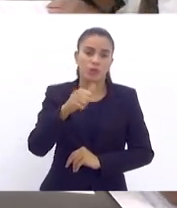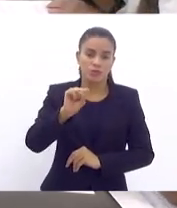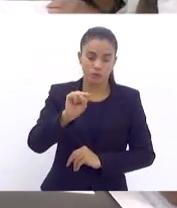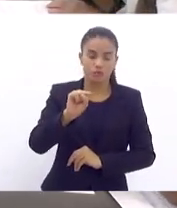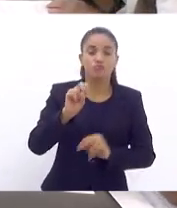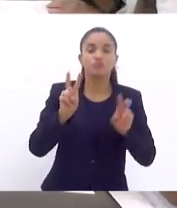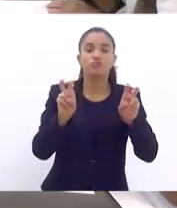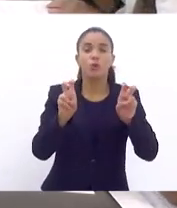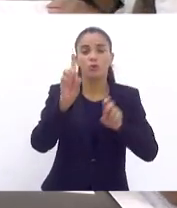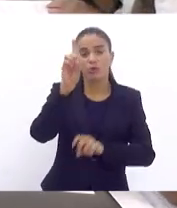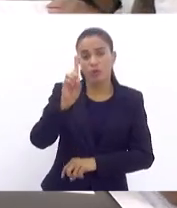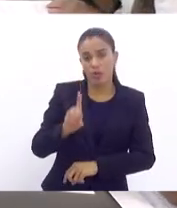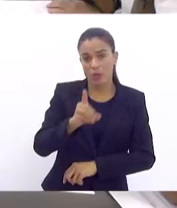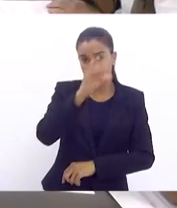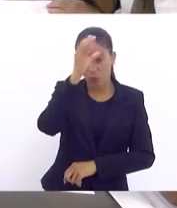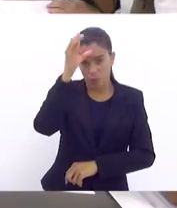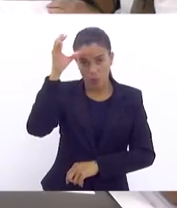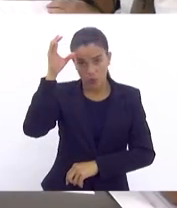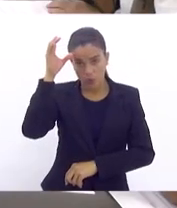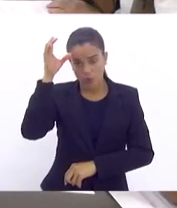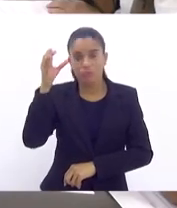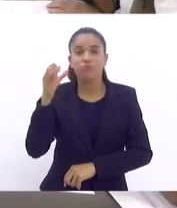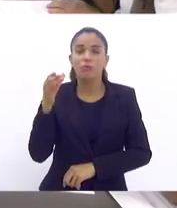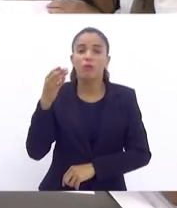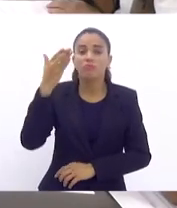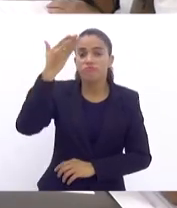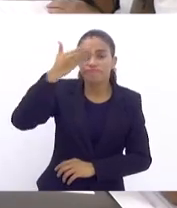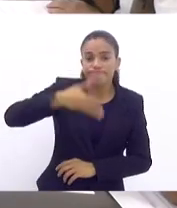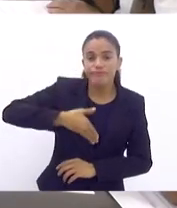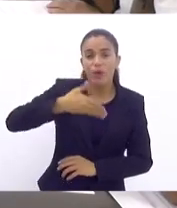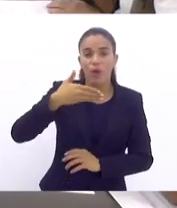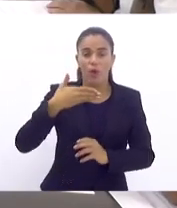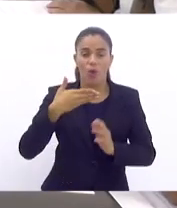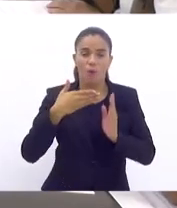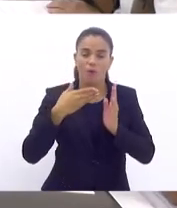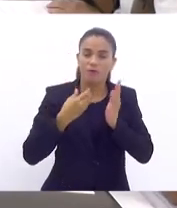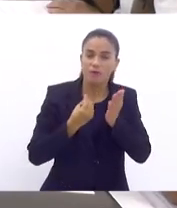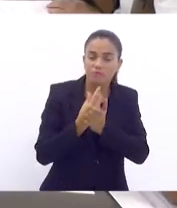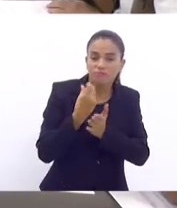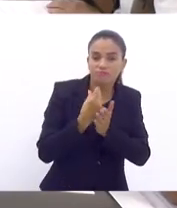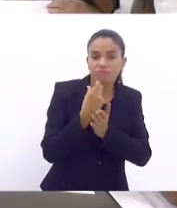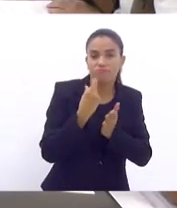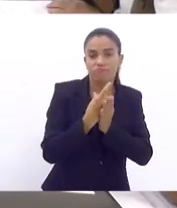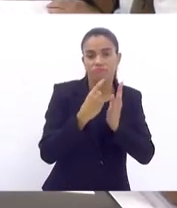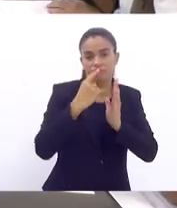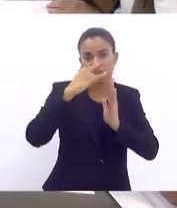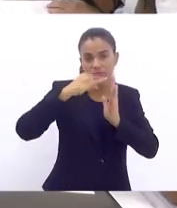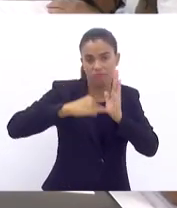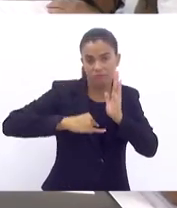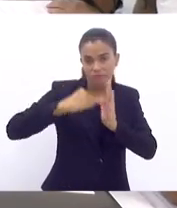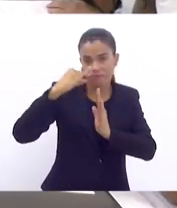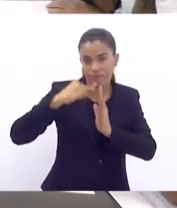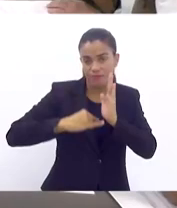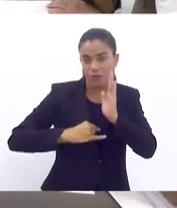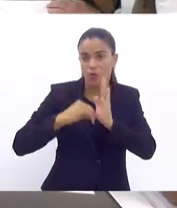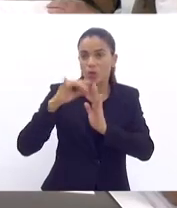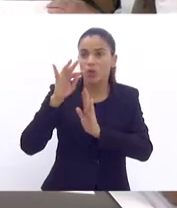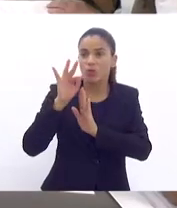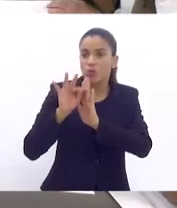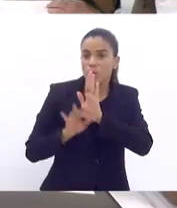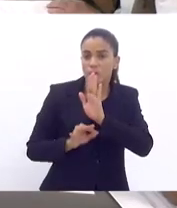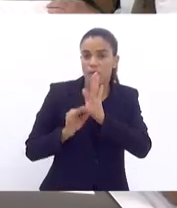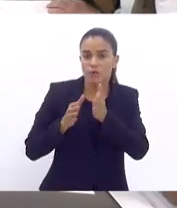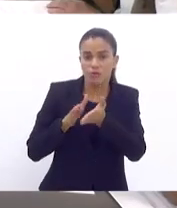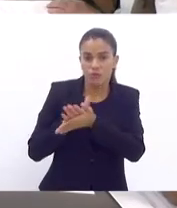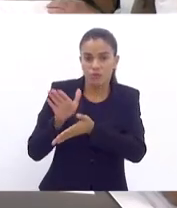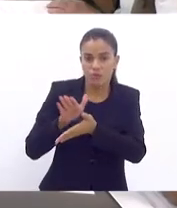o direito do consumidor obter comprovante de pagamentos que tenham durabilidade do texto impresso pelo